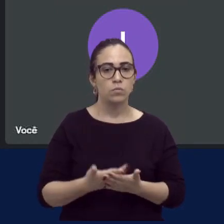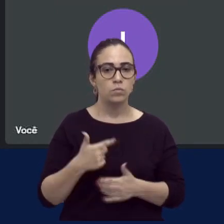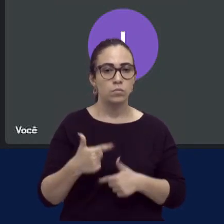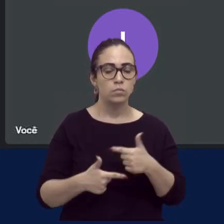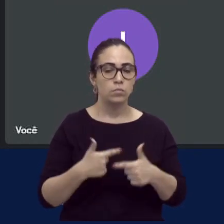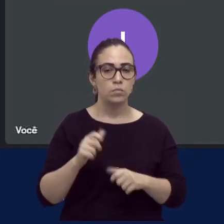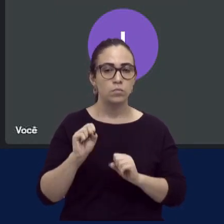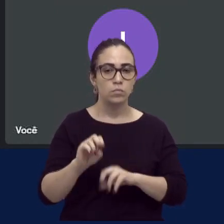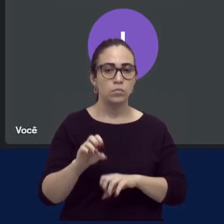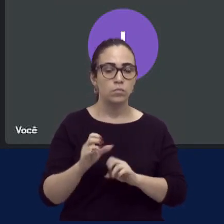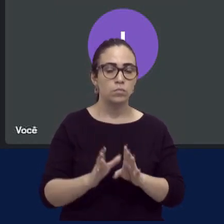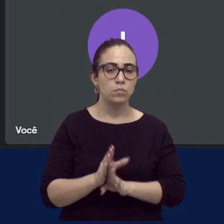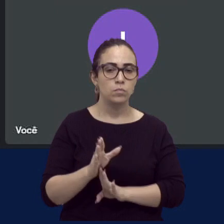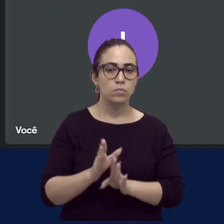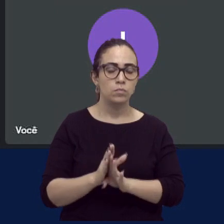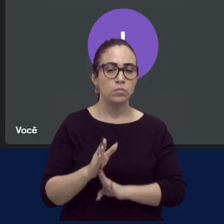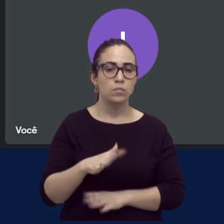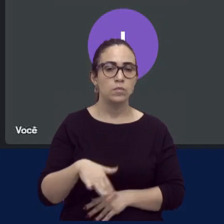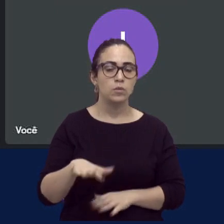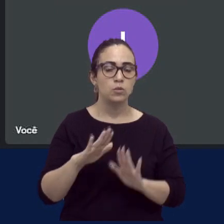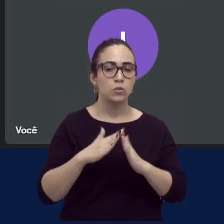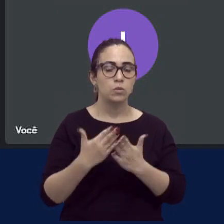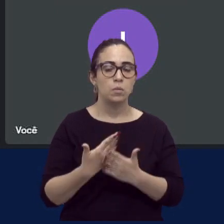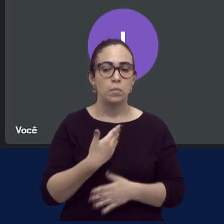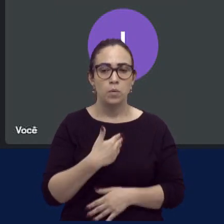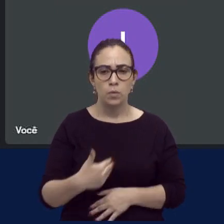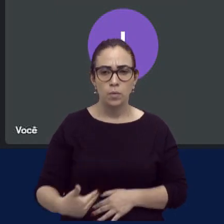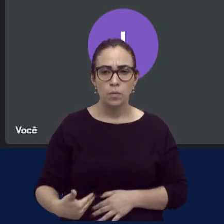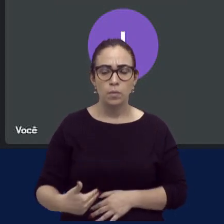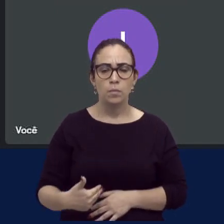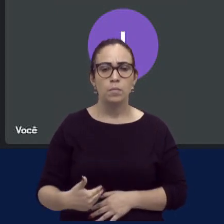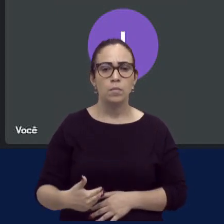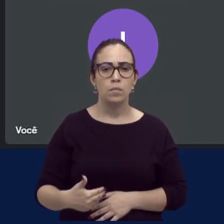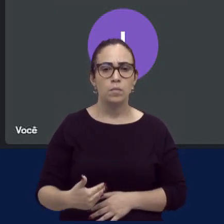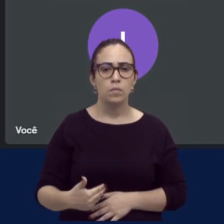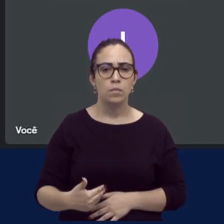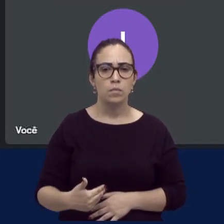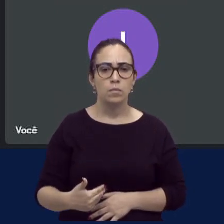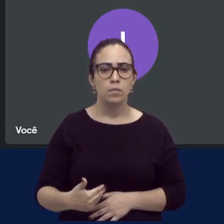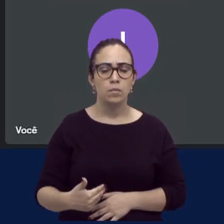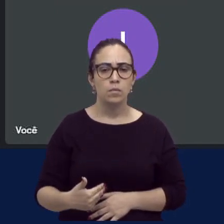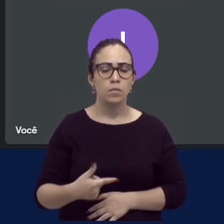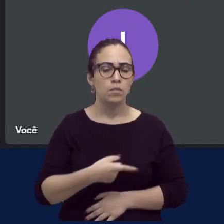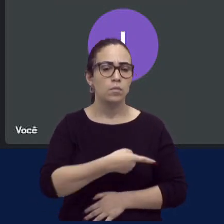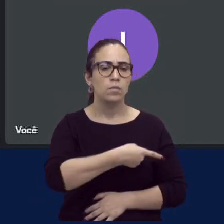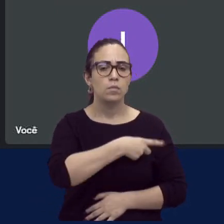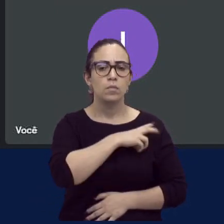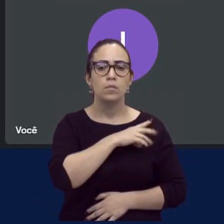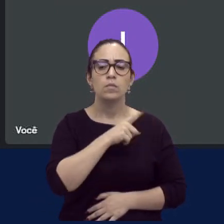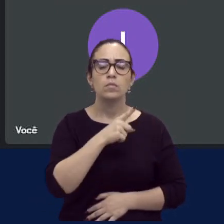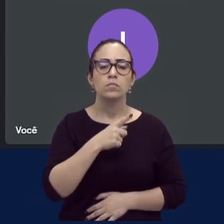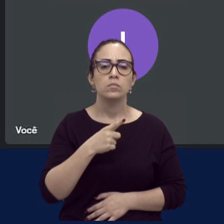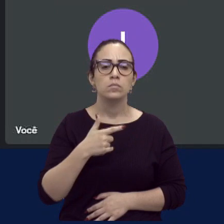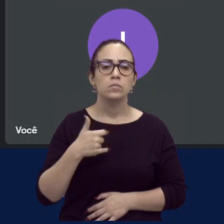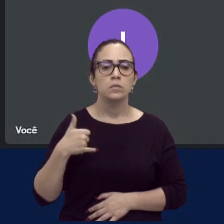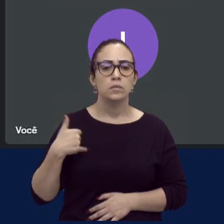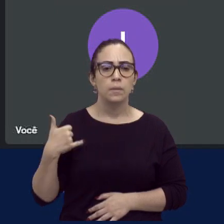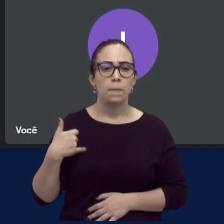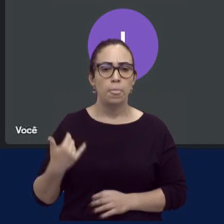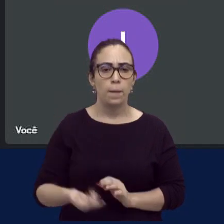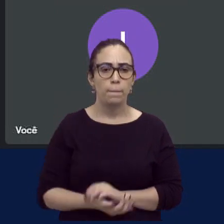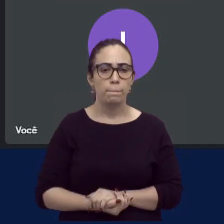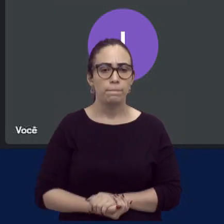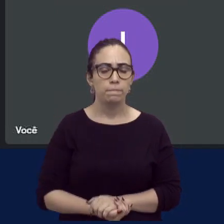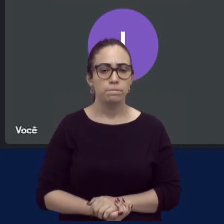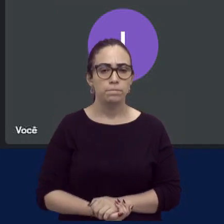educadora na rede pública. Qual é o nível etário, a faixa etária dos seus